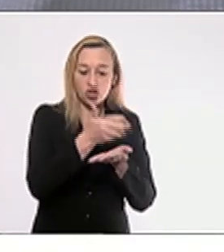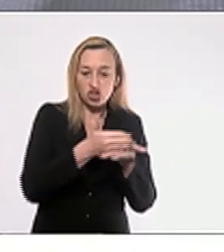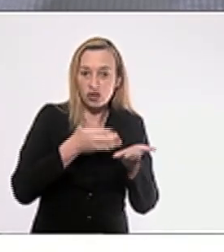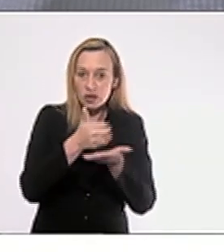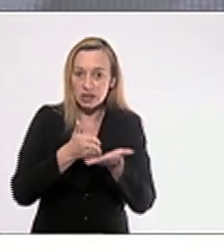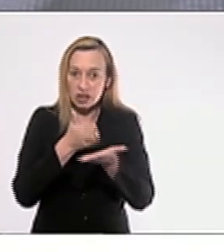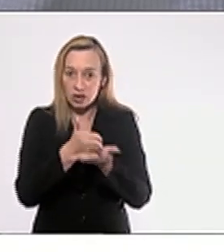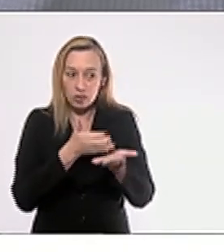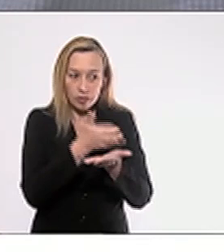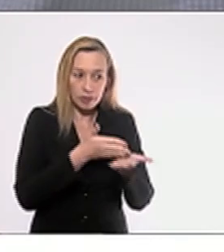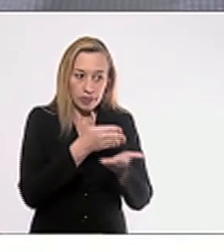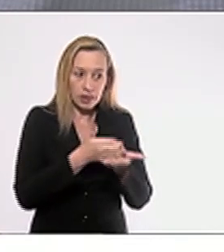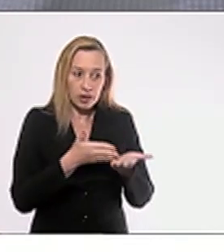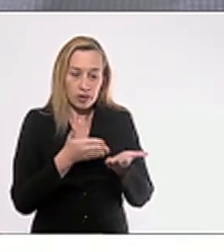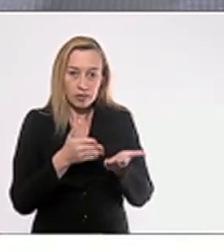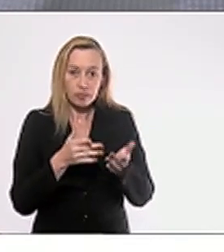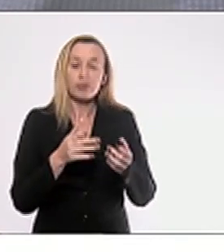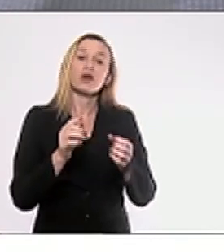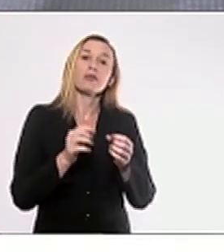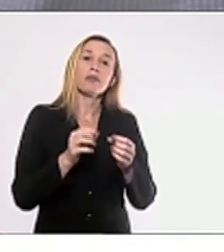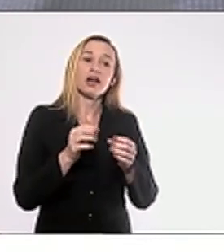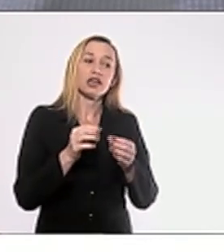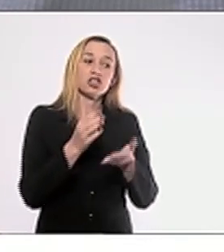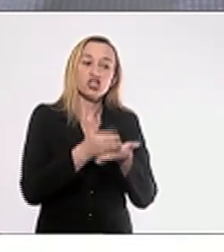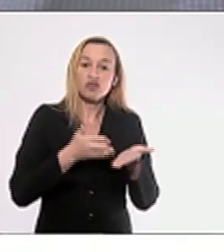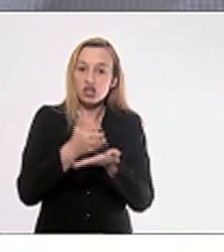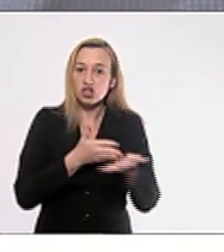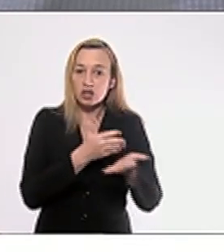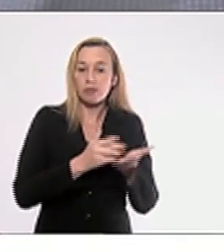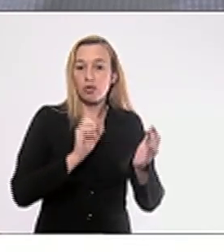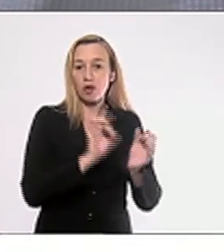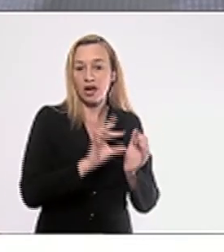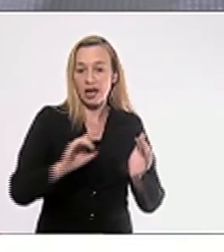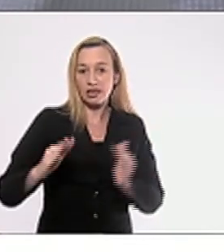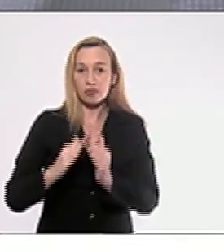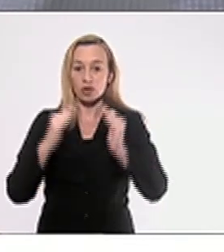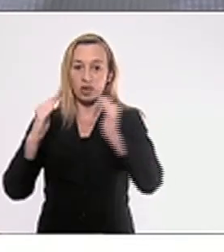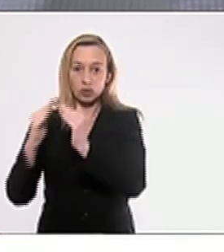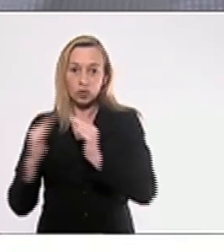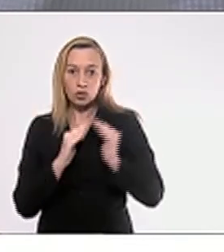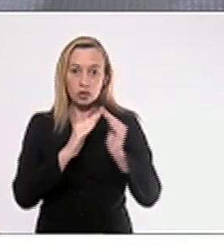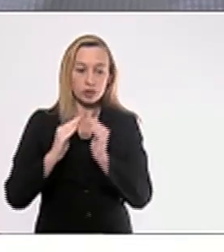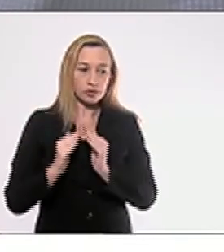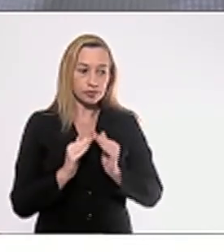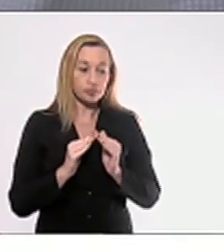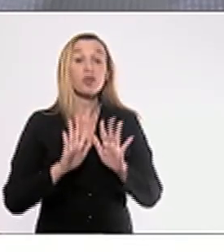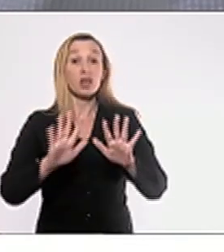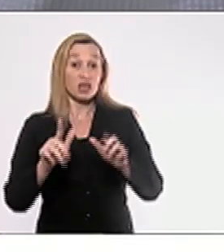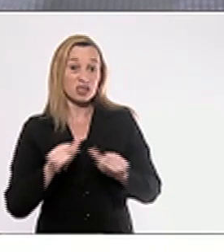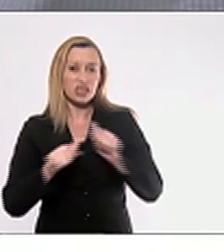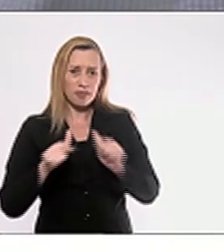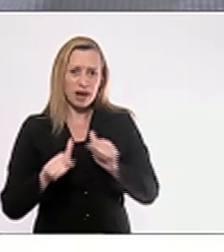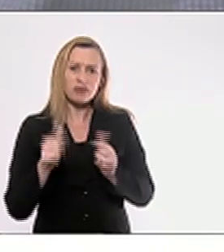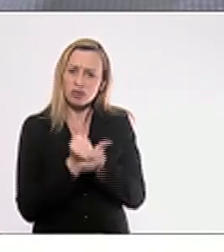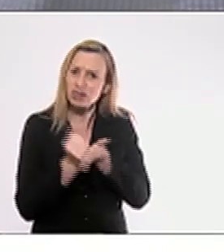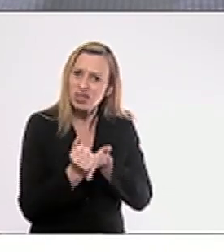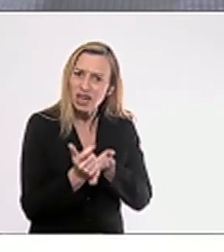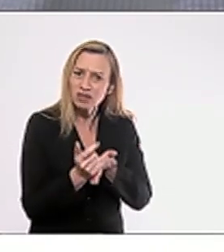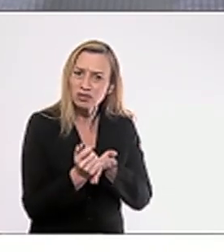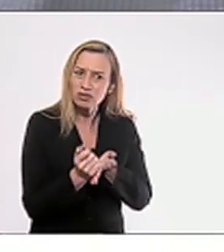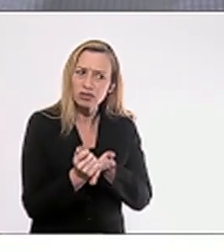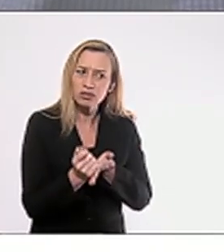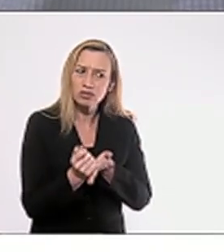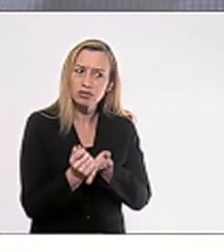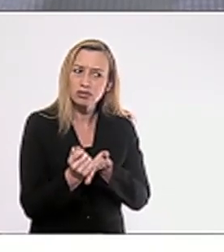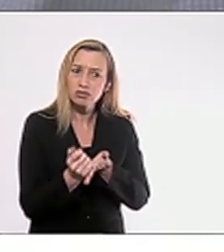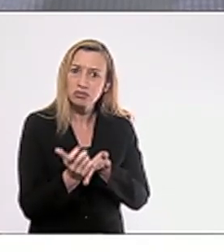entre os moradores, essa leitura interna, na verdade, não seria feita pela SEDAI. É esse serviço que foi contratado? Não seria de